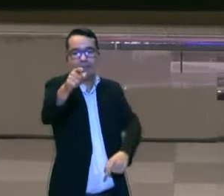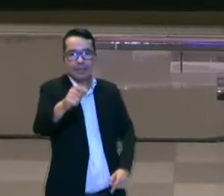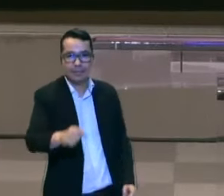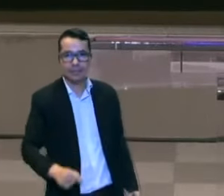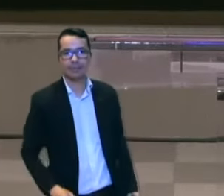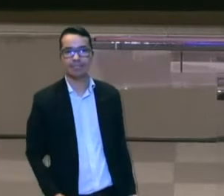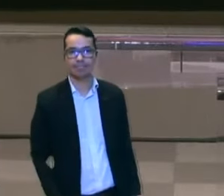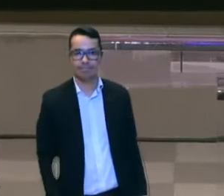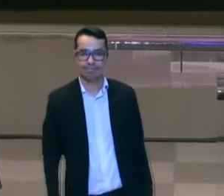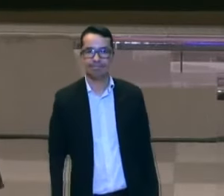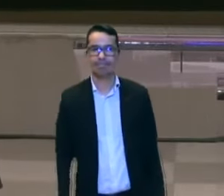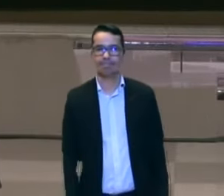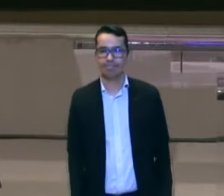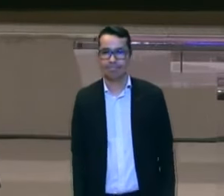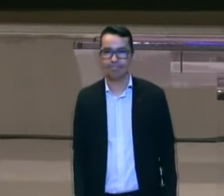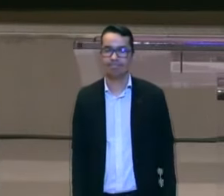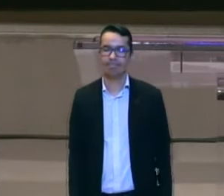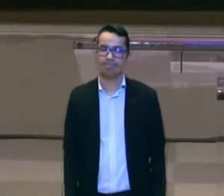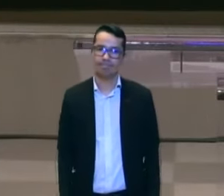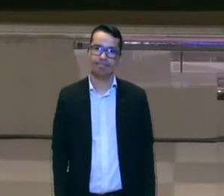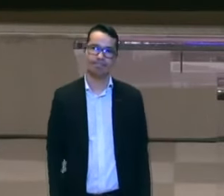Está aí você, ó.